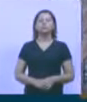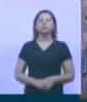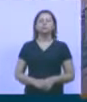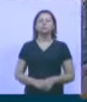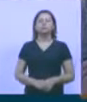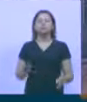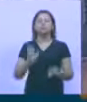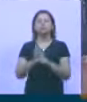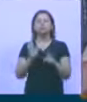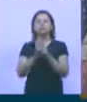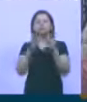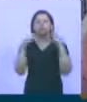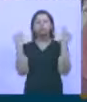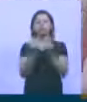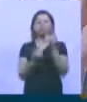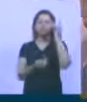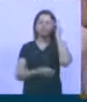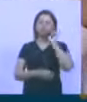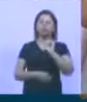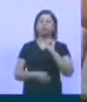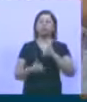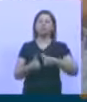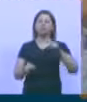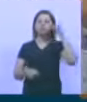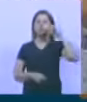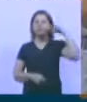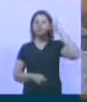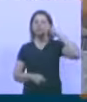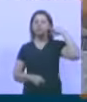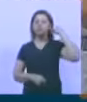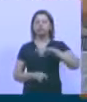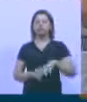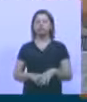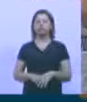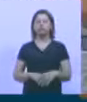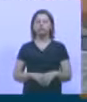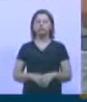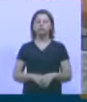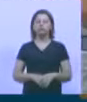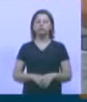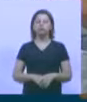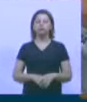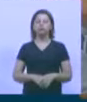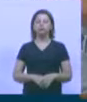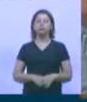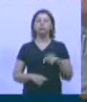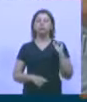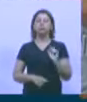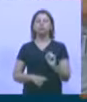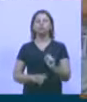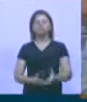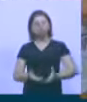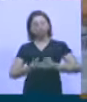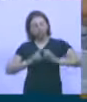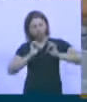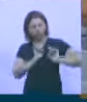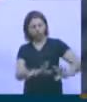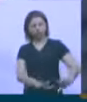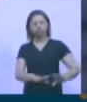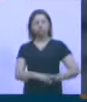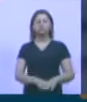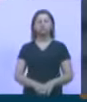A própria família dele achava que ele estava louco. And wanted to put him away. E queriam deixá-lo de lado. His